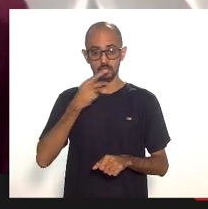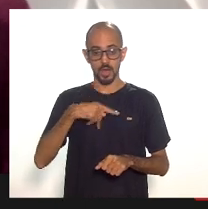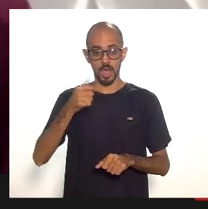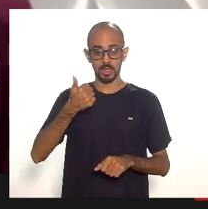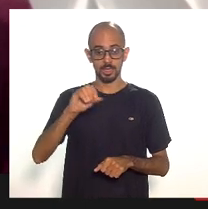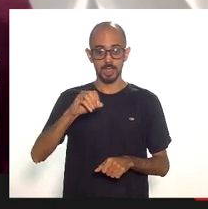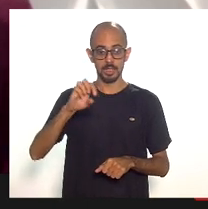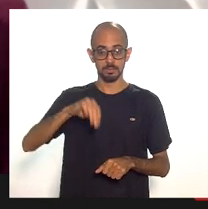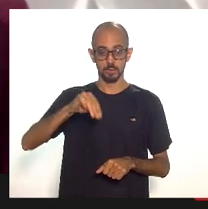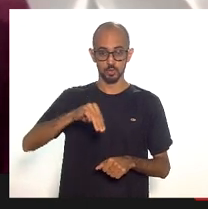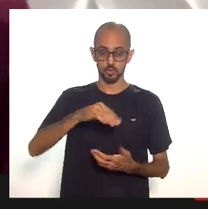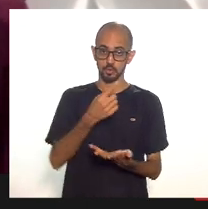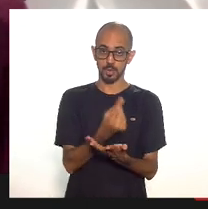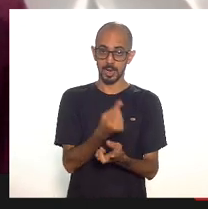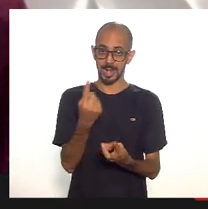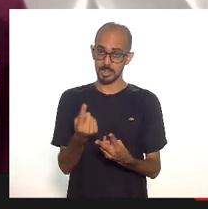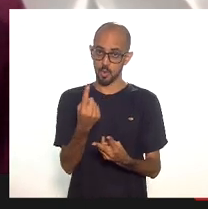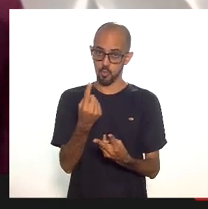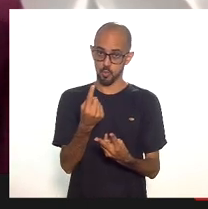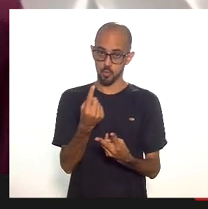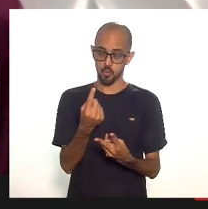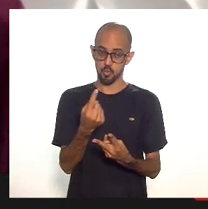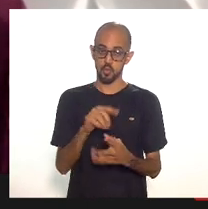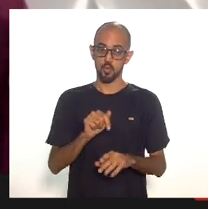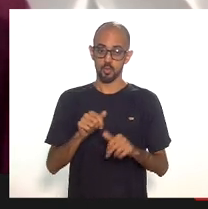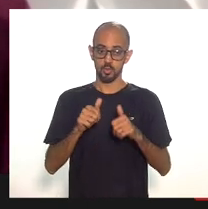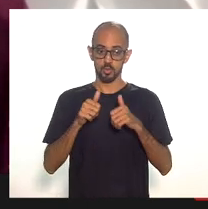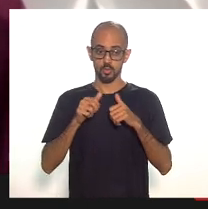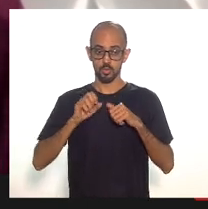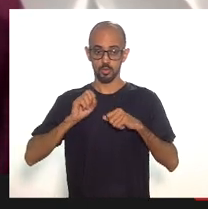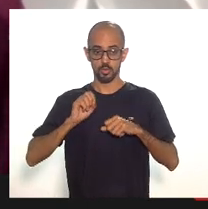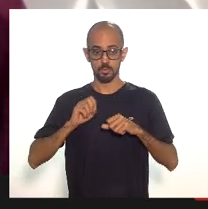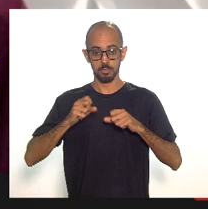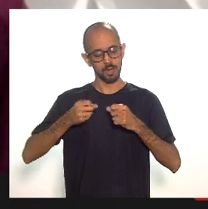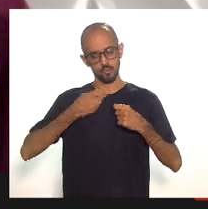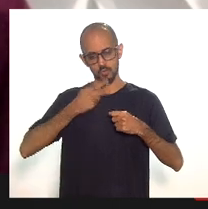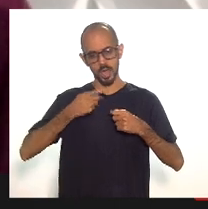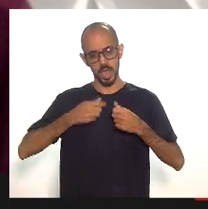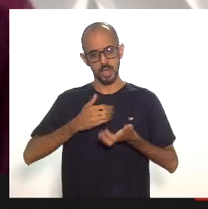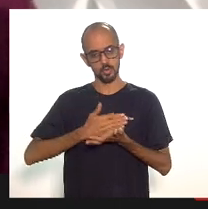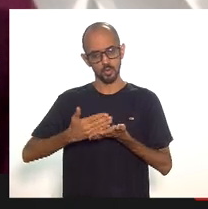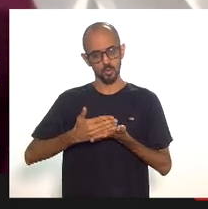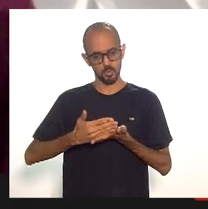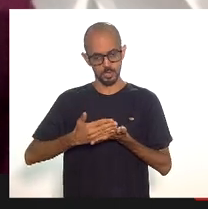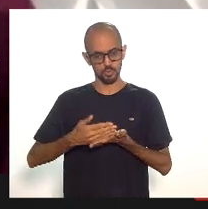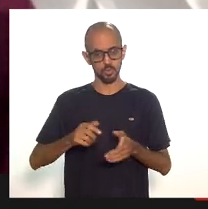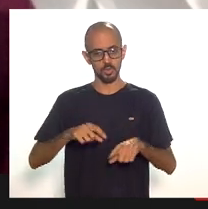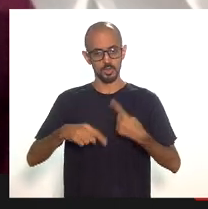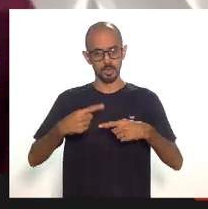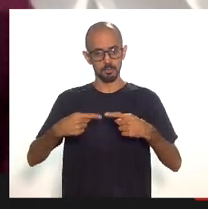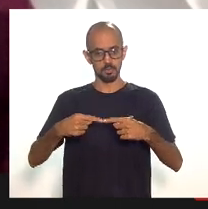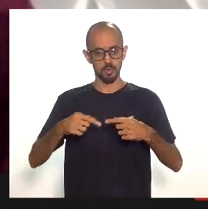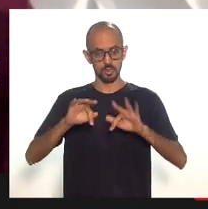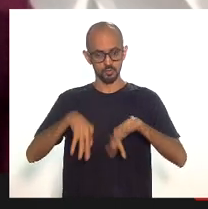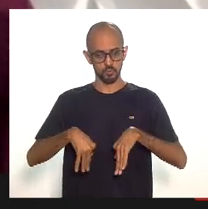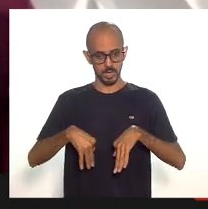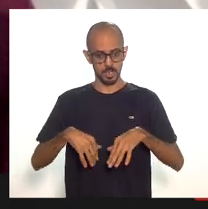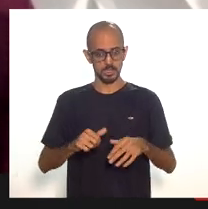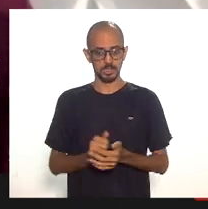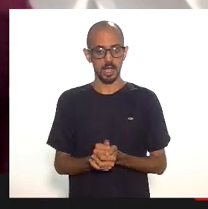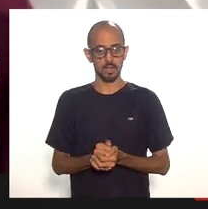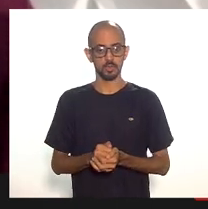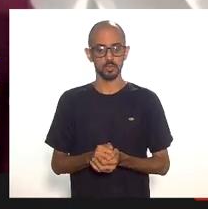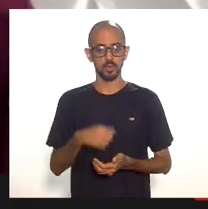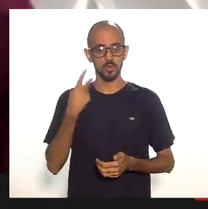10 minutos para cada ente federativo para os seus esclarecimentos iniciais. Em seguida, terminado esse momento,